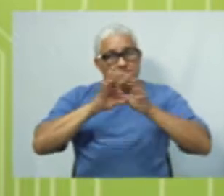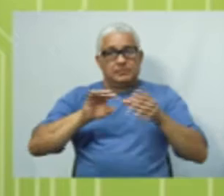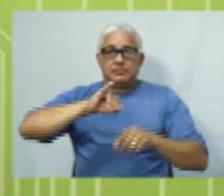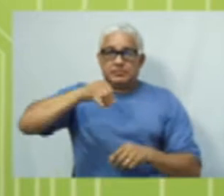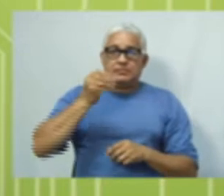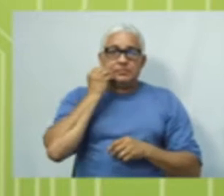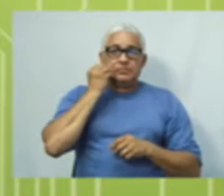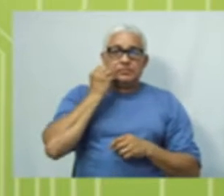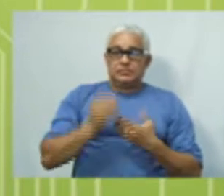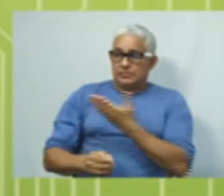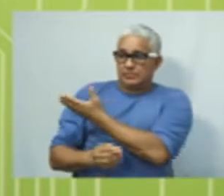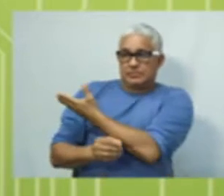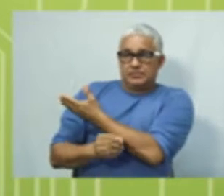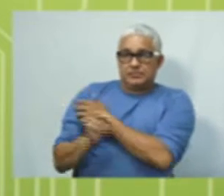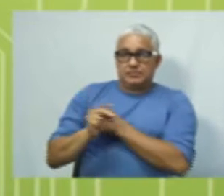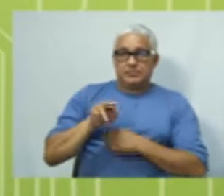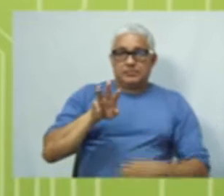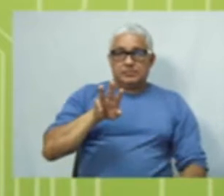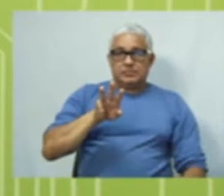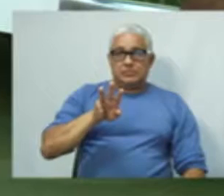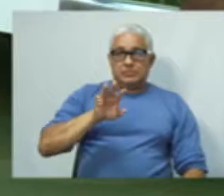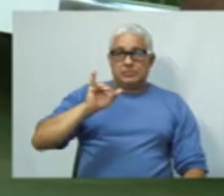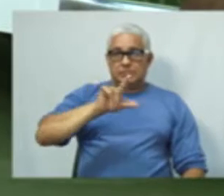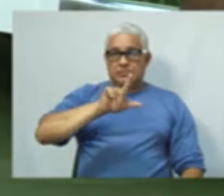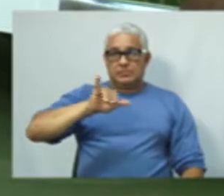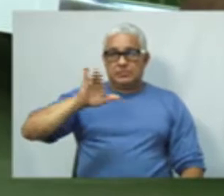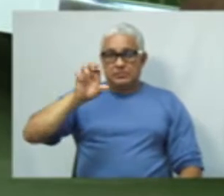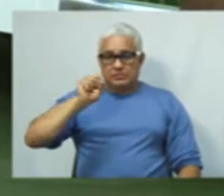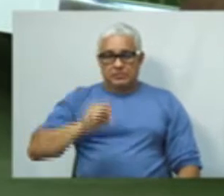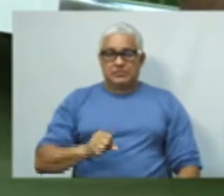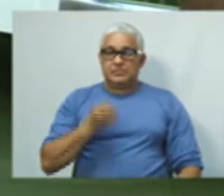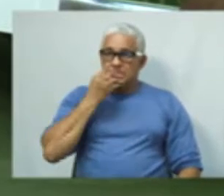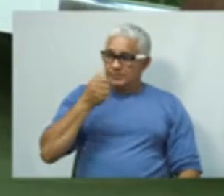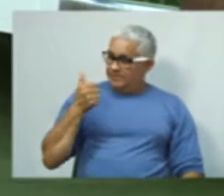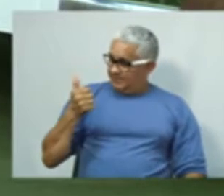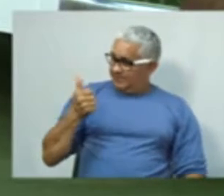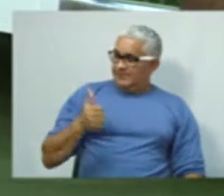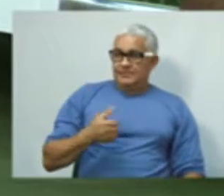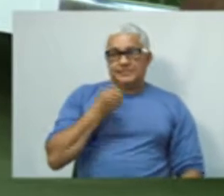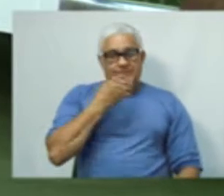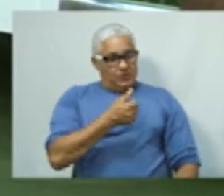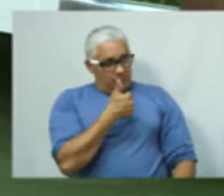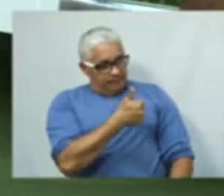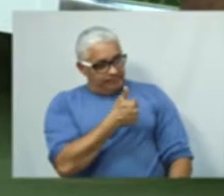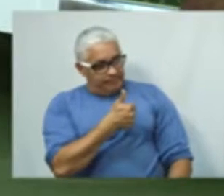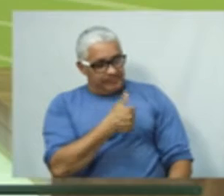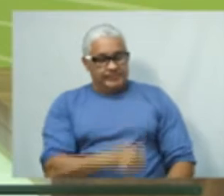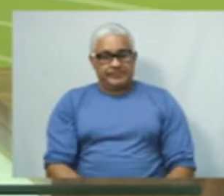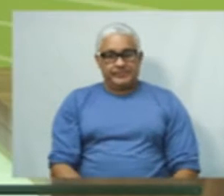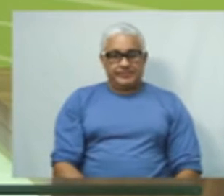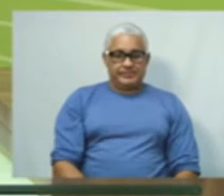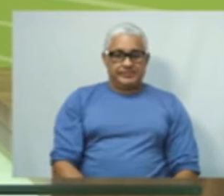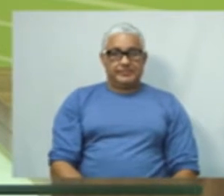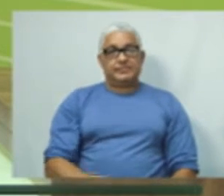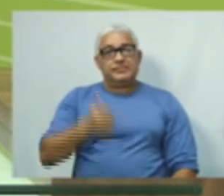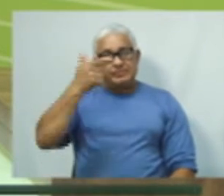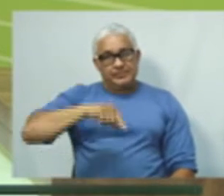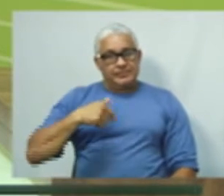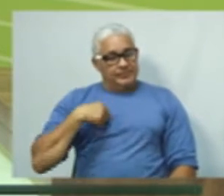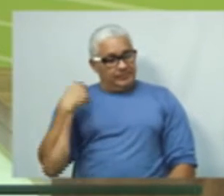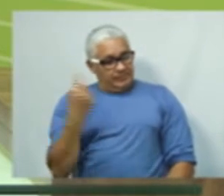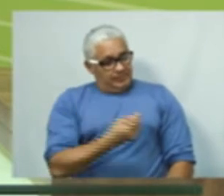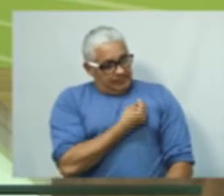professor Willis está aqui mais uma vez conosco para poder nos auxiliar. Tudo bem, professor? Tudo bem, professora Miriam. Estamos aqui mais uma vez